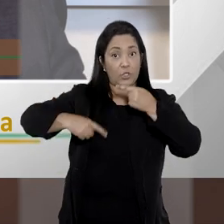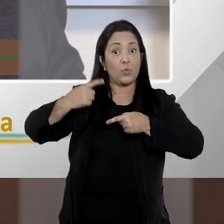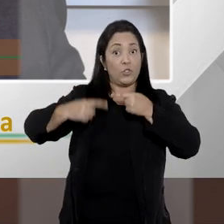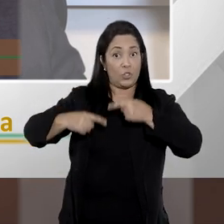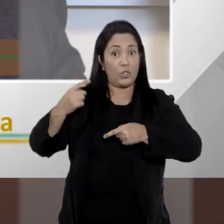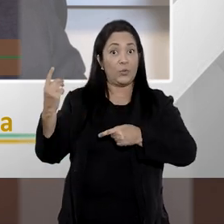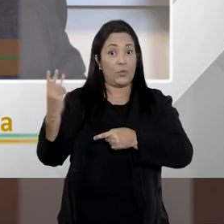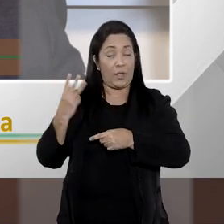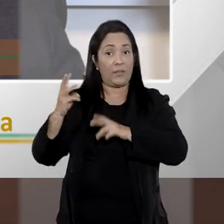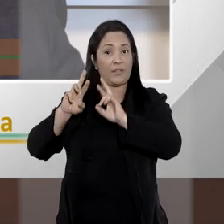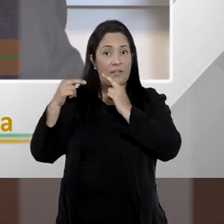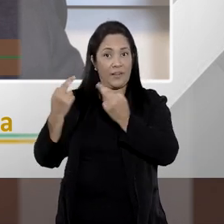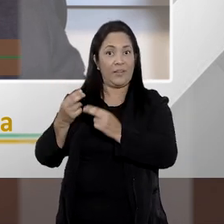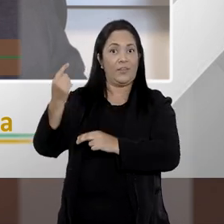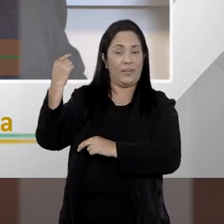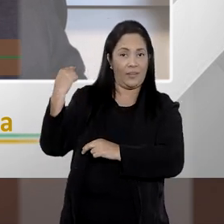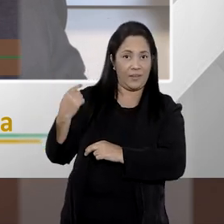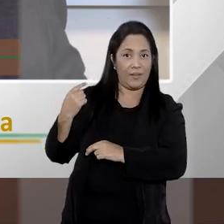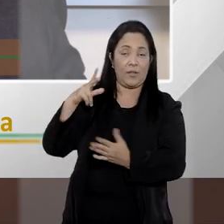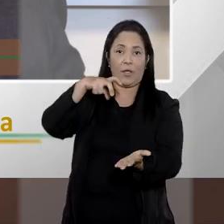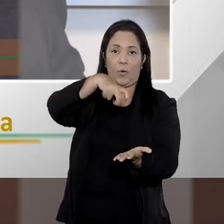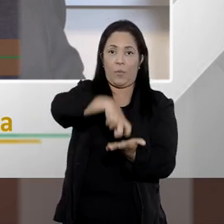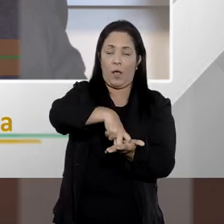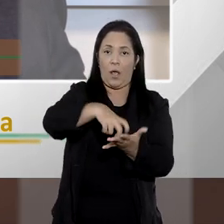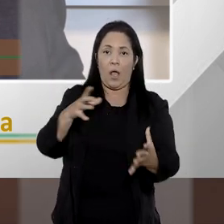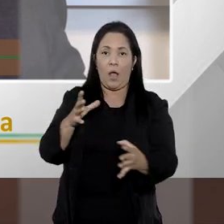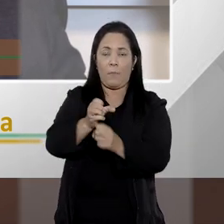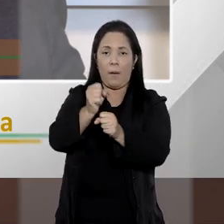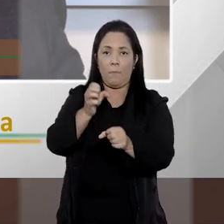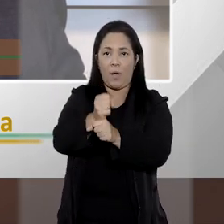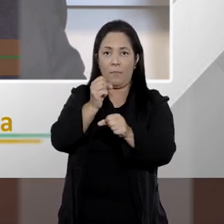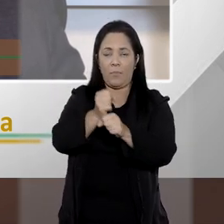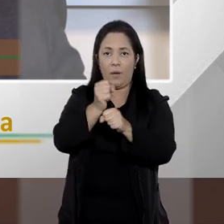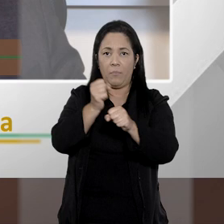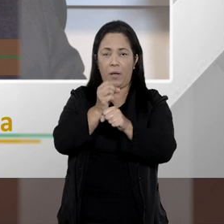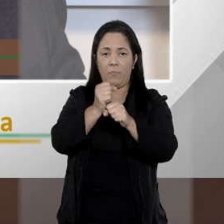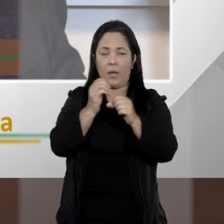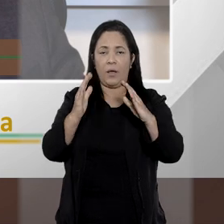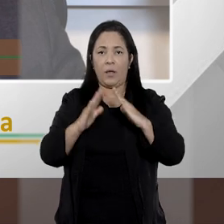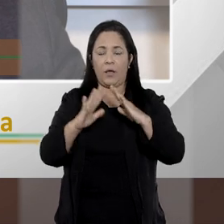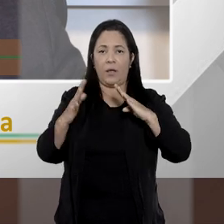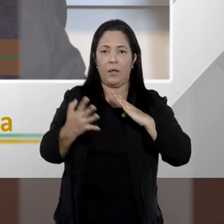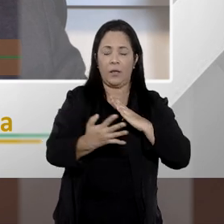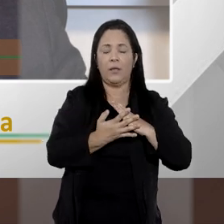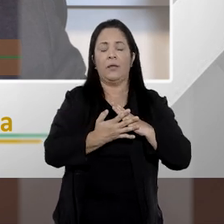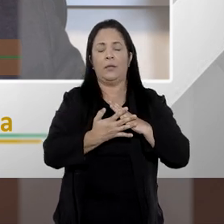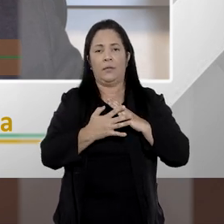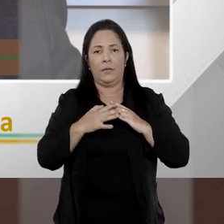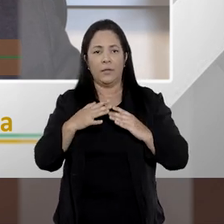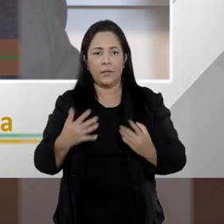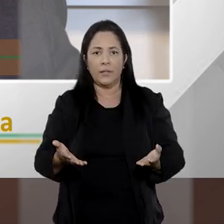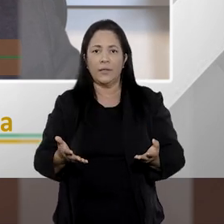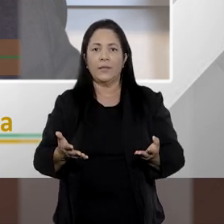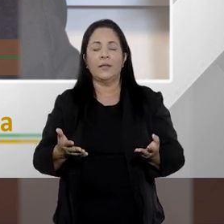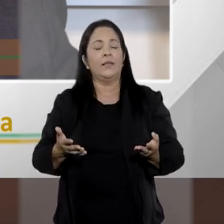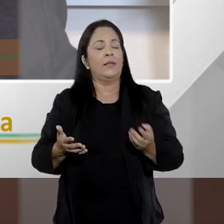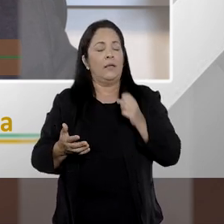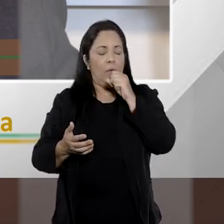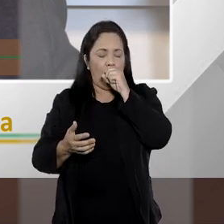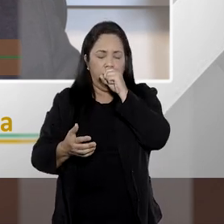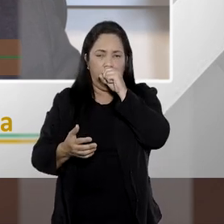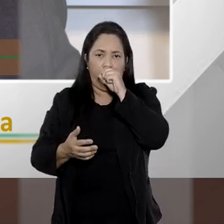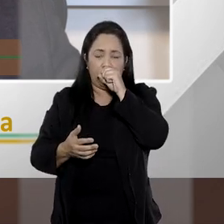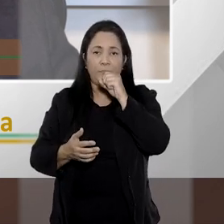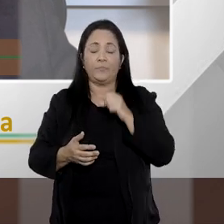terceira sessão, que a condenação cumulativa à pena privativa de liberdade e pena de multa impediria a declaração de extinção